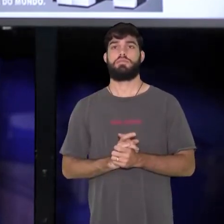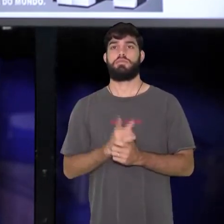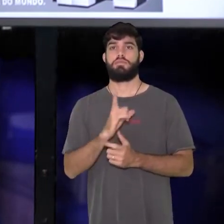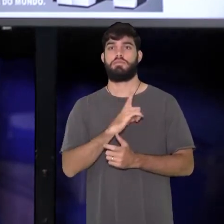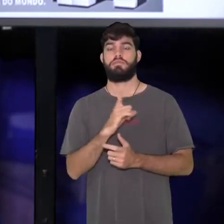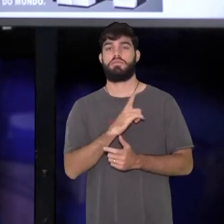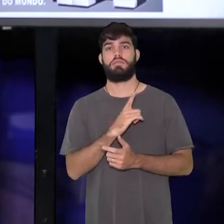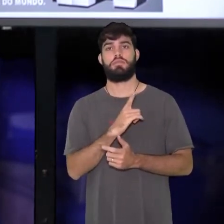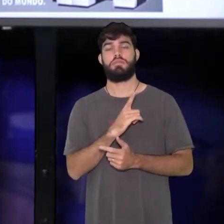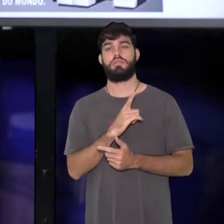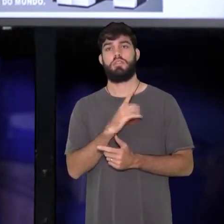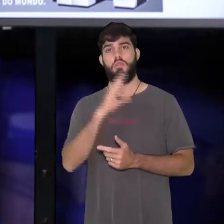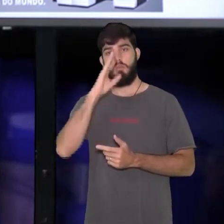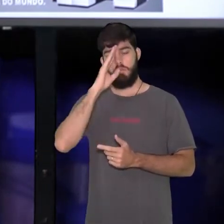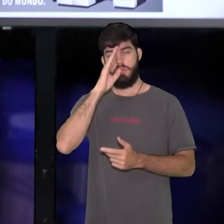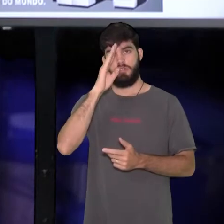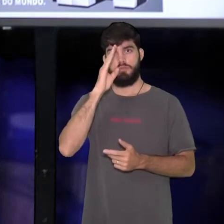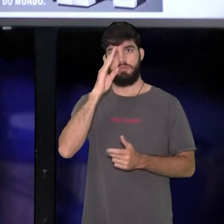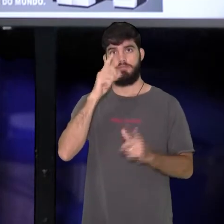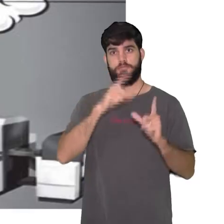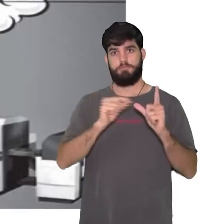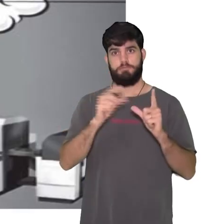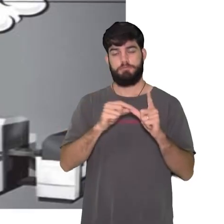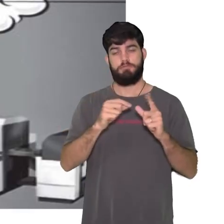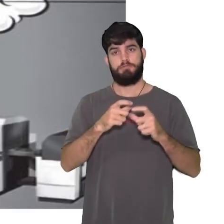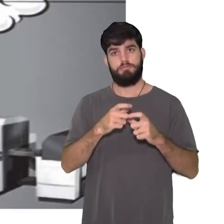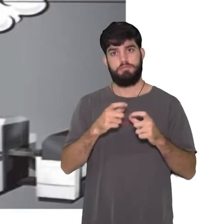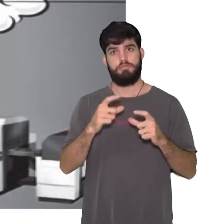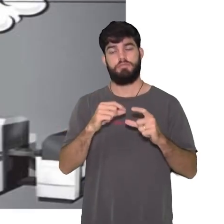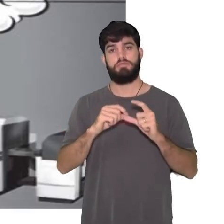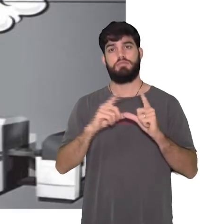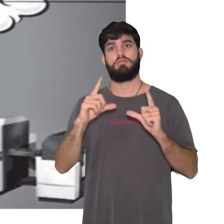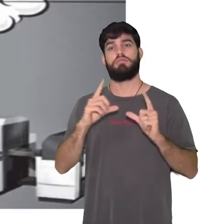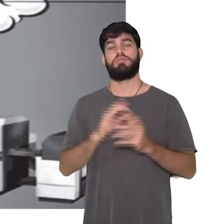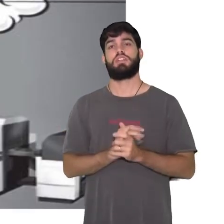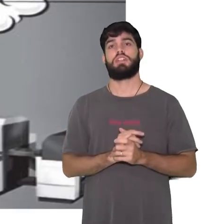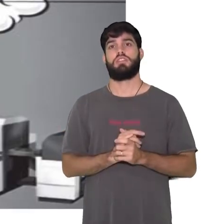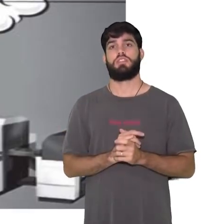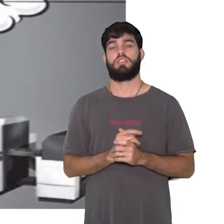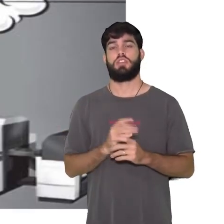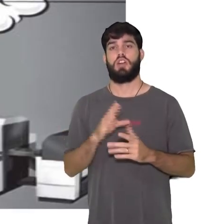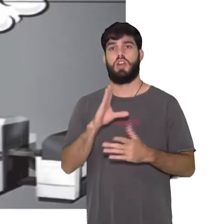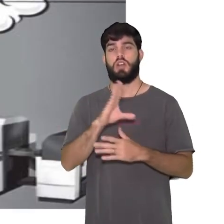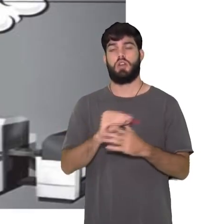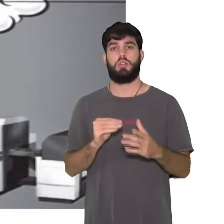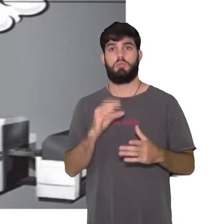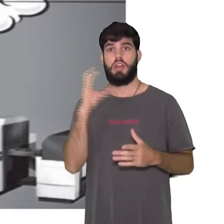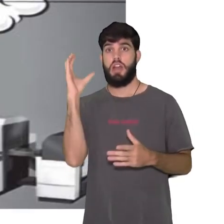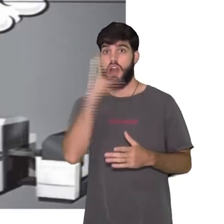o elemento verbal principal com letras maiores, cópia rápida,